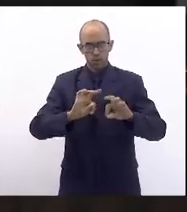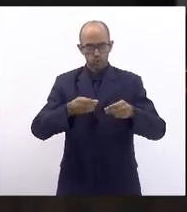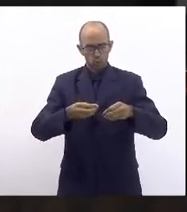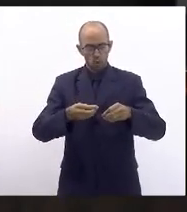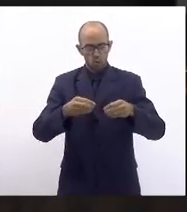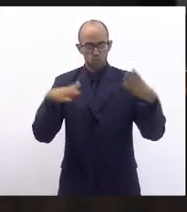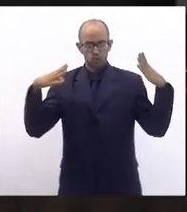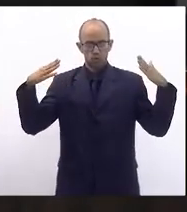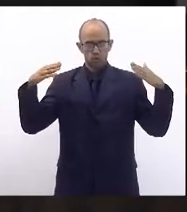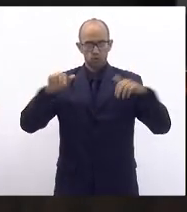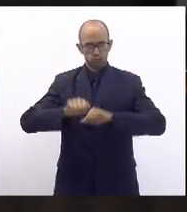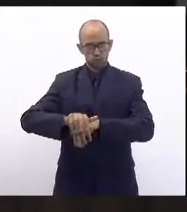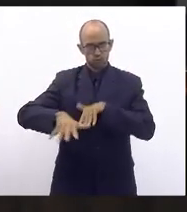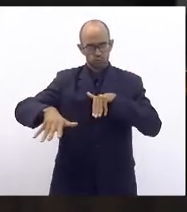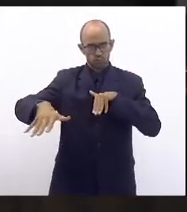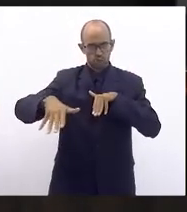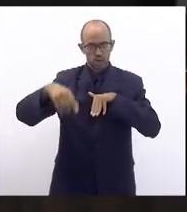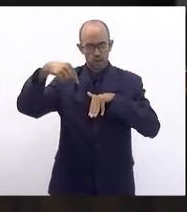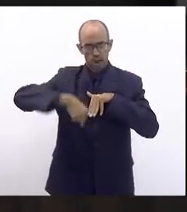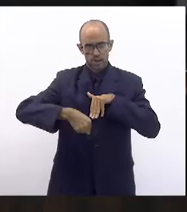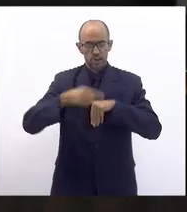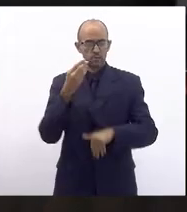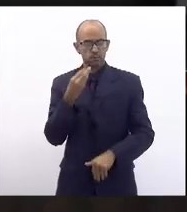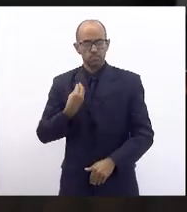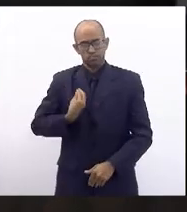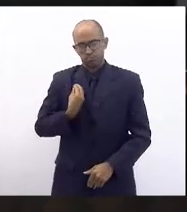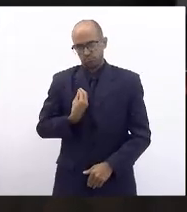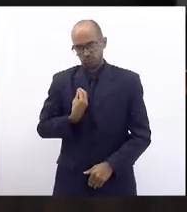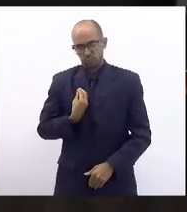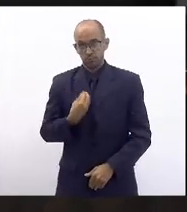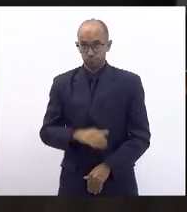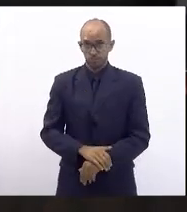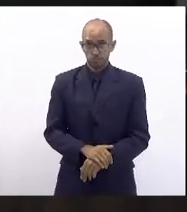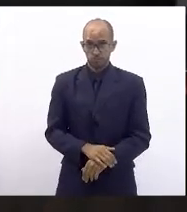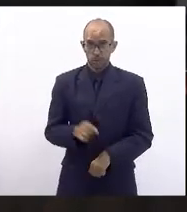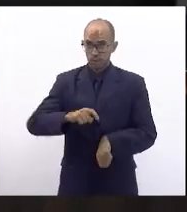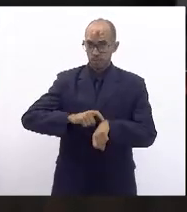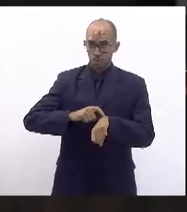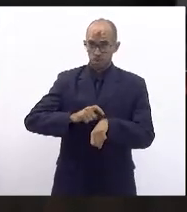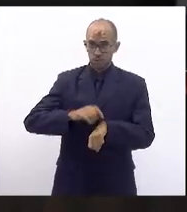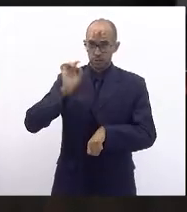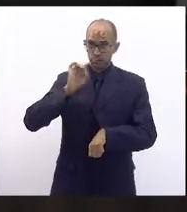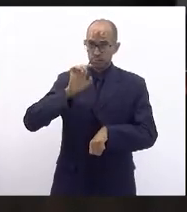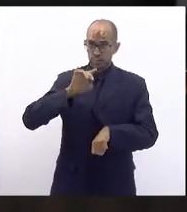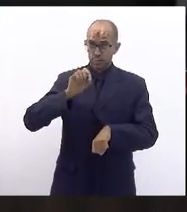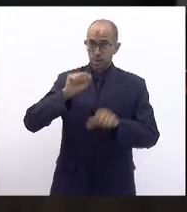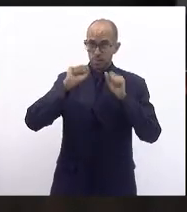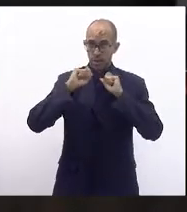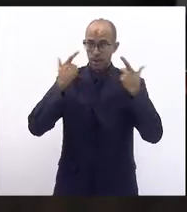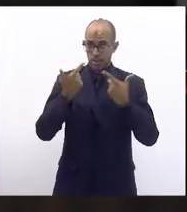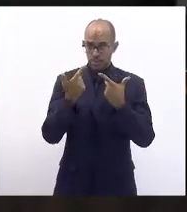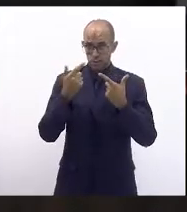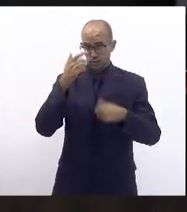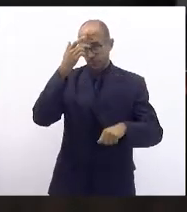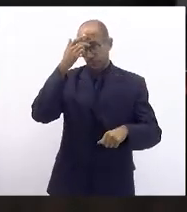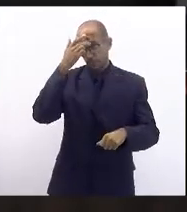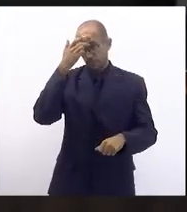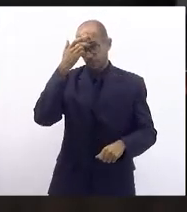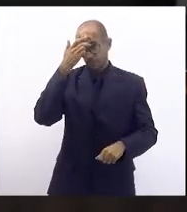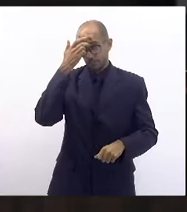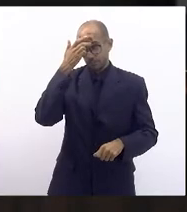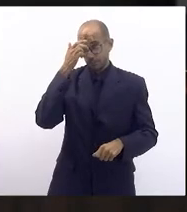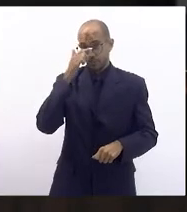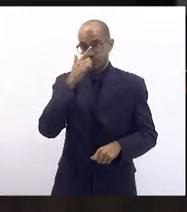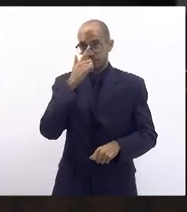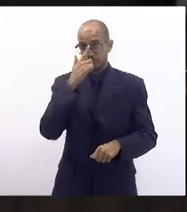presente esta solenidade e a todos de presente Esse é um momento muito especial para Assembleia do Estado do Rio de Janeiro